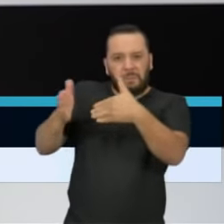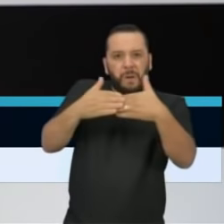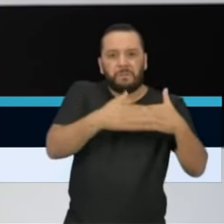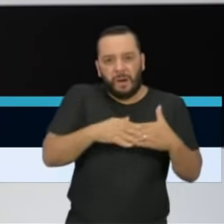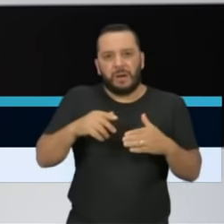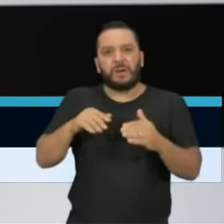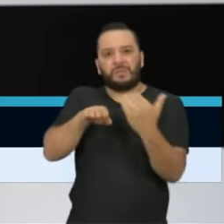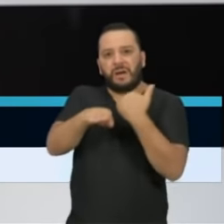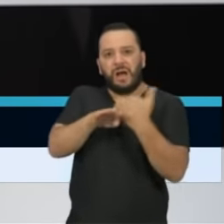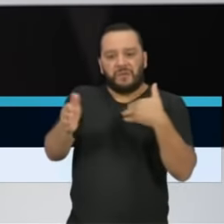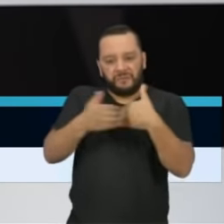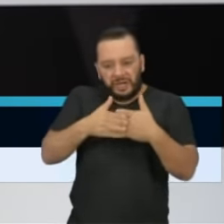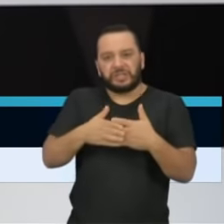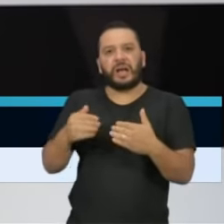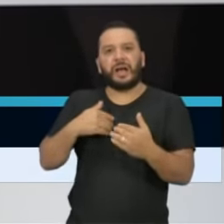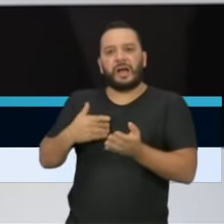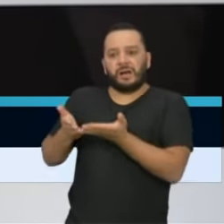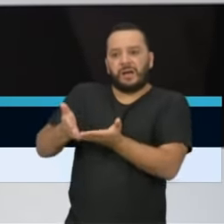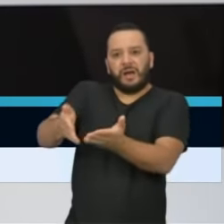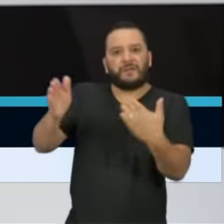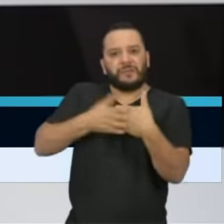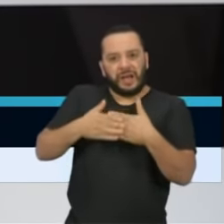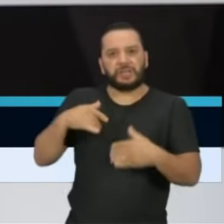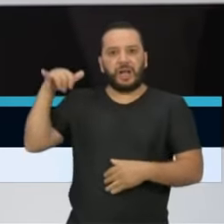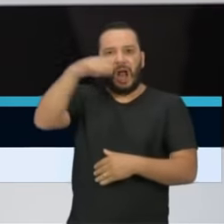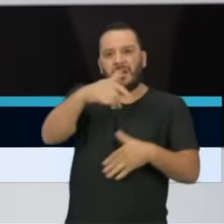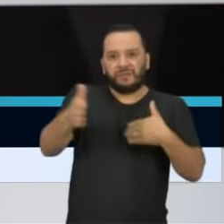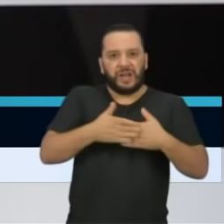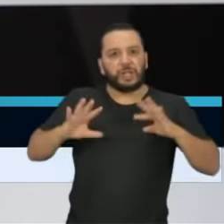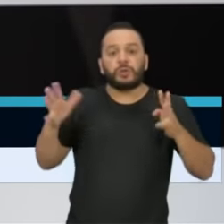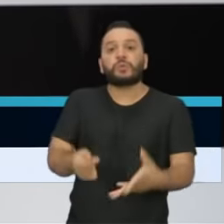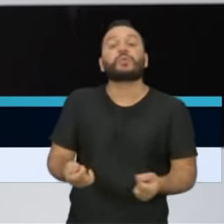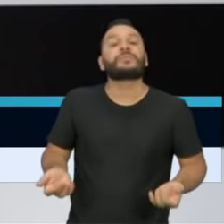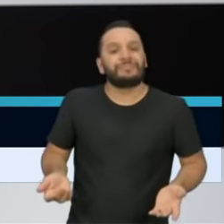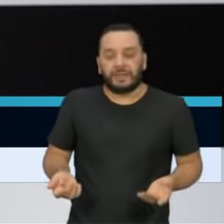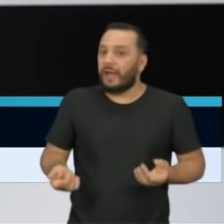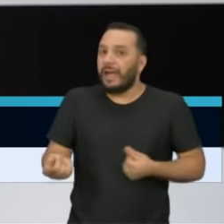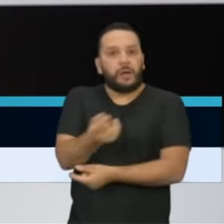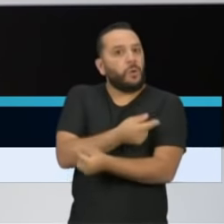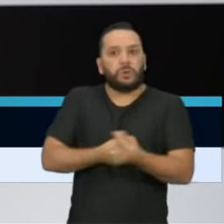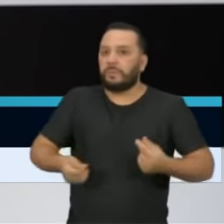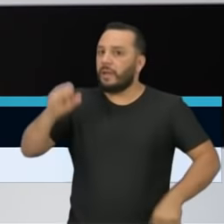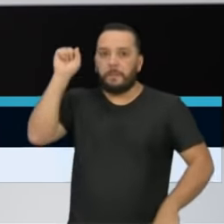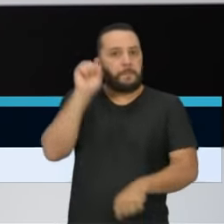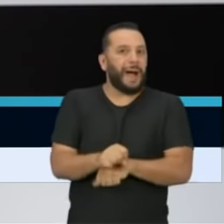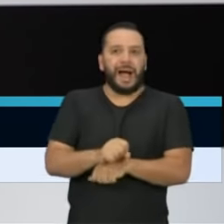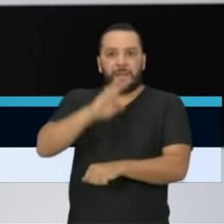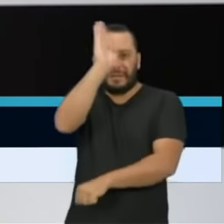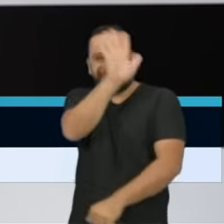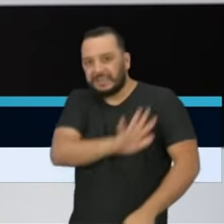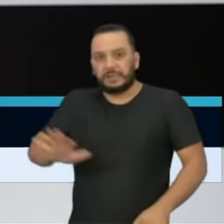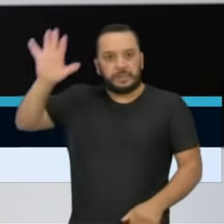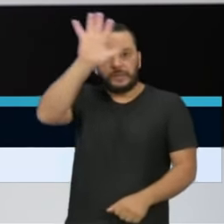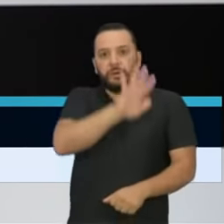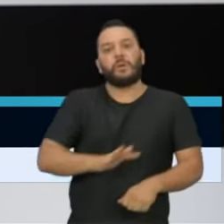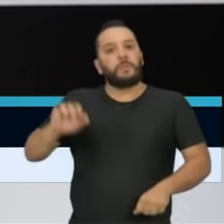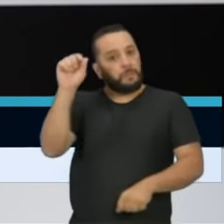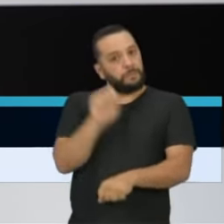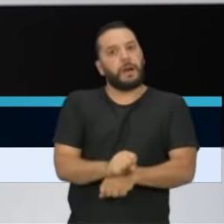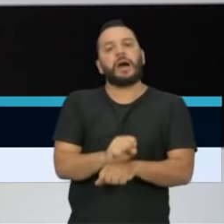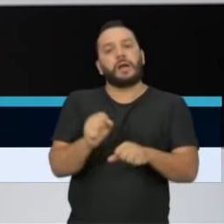de estradas, rodovias, portos e os aeroportos de São Paulo, paralisa o país. Para o país, isso pode